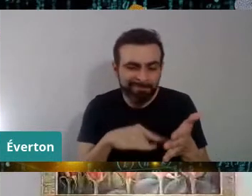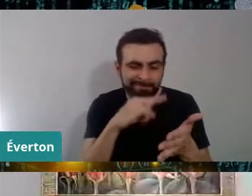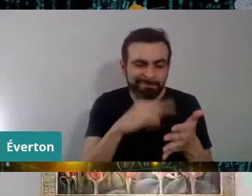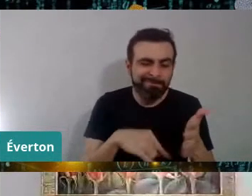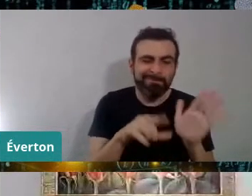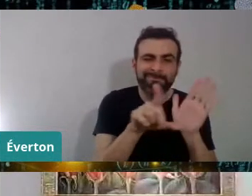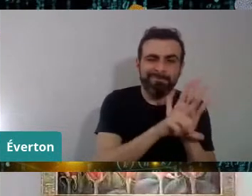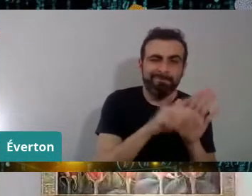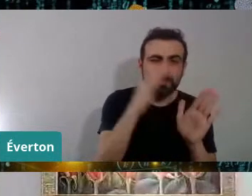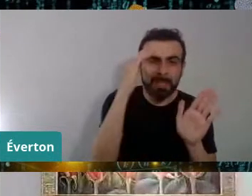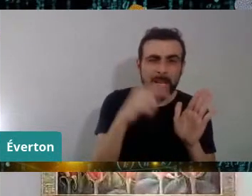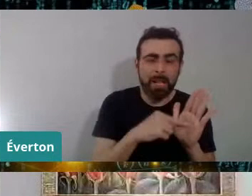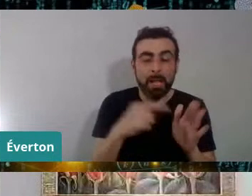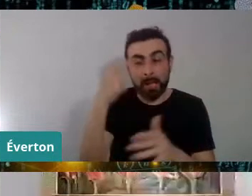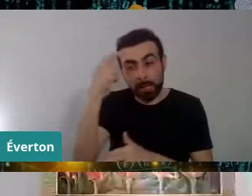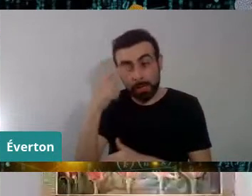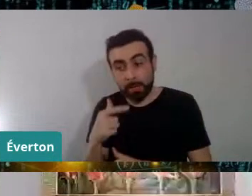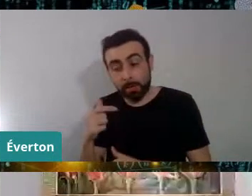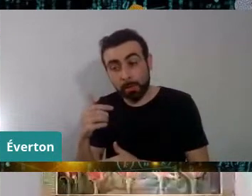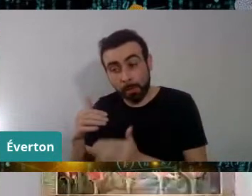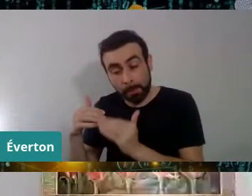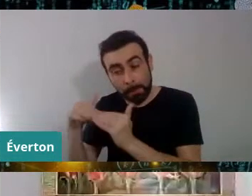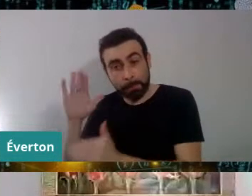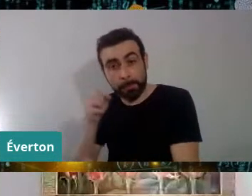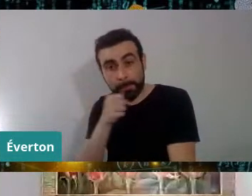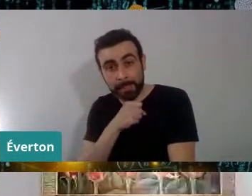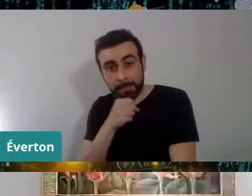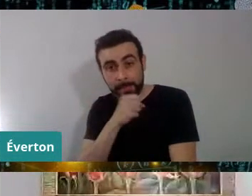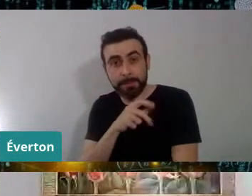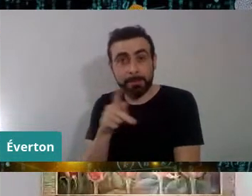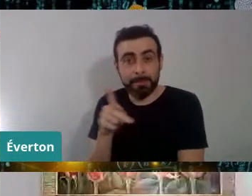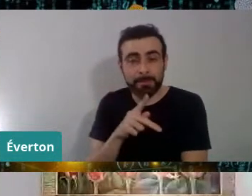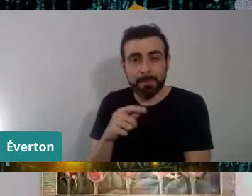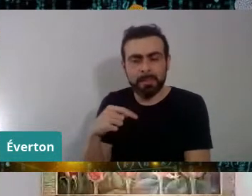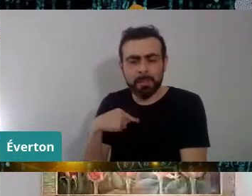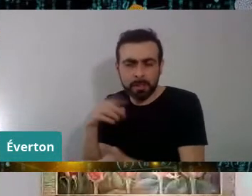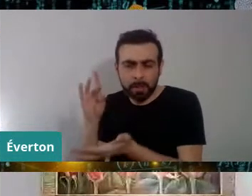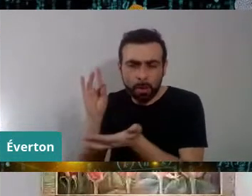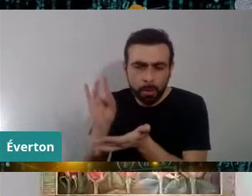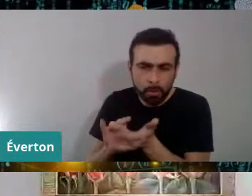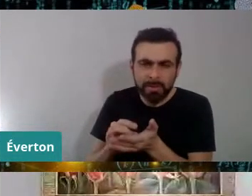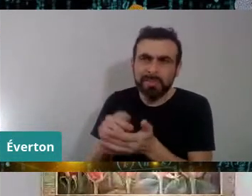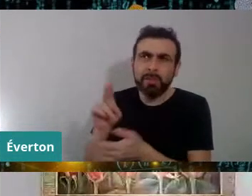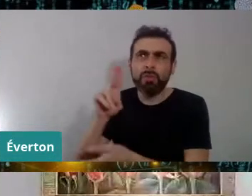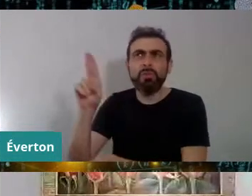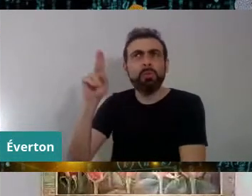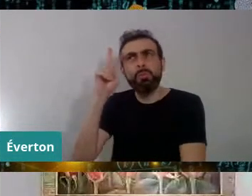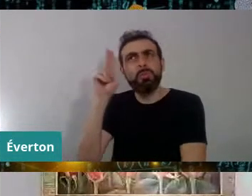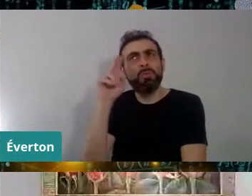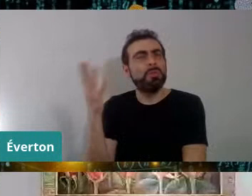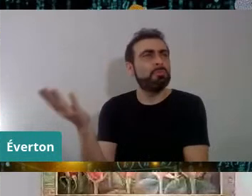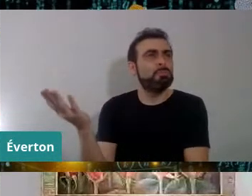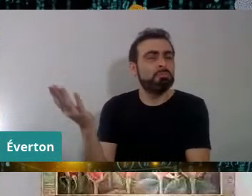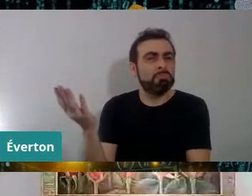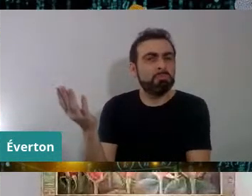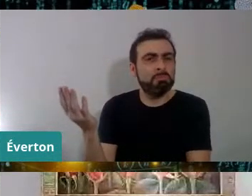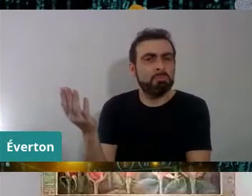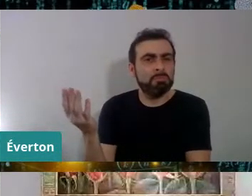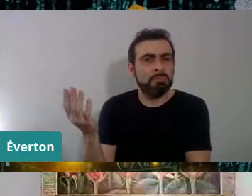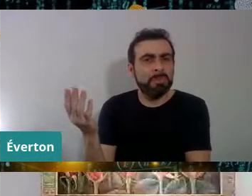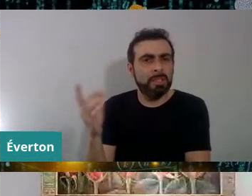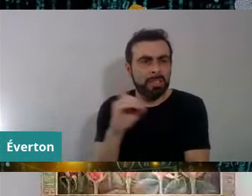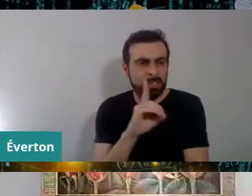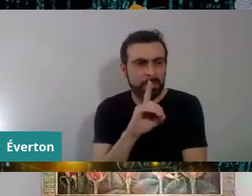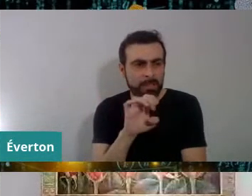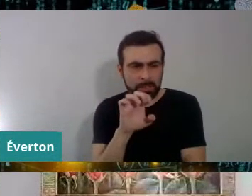era dos professores mais velhos, eu fiquei lá como interino. Tem um nome lá que eu não me lembro. Você era decano. Você